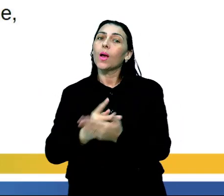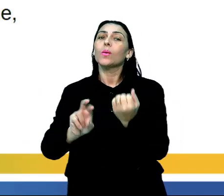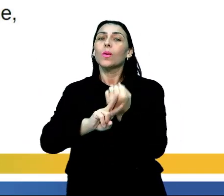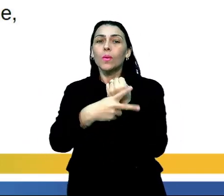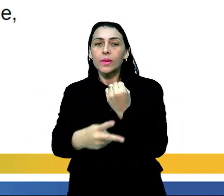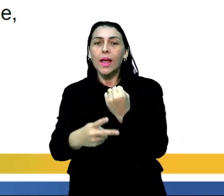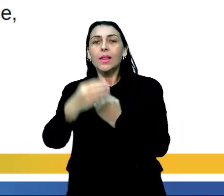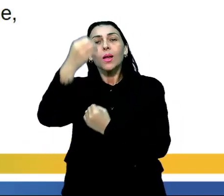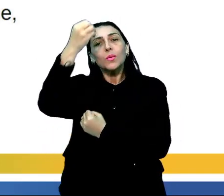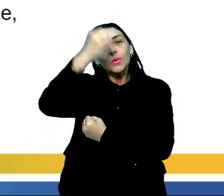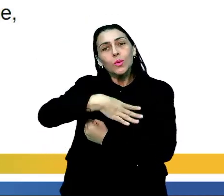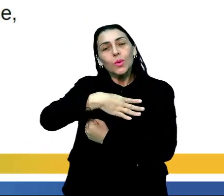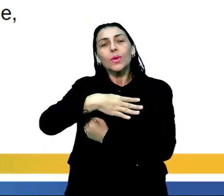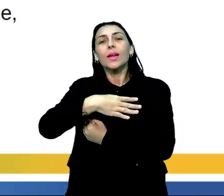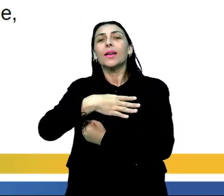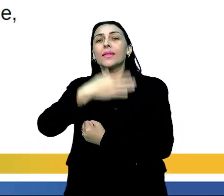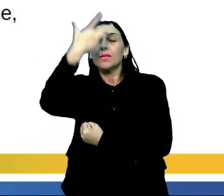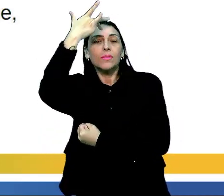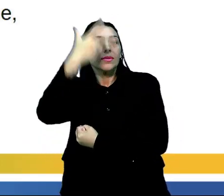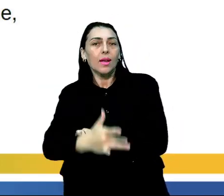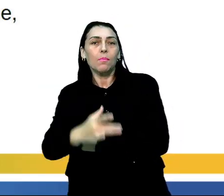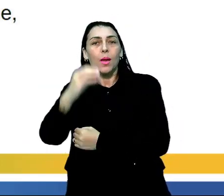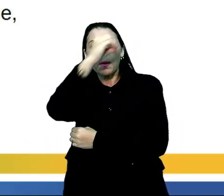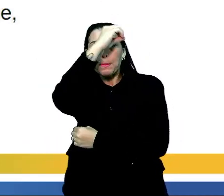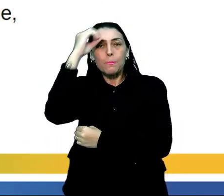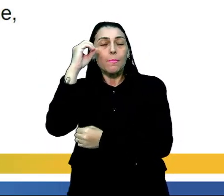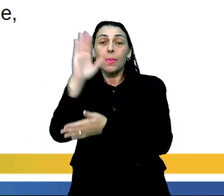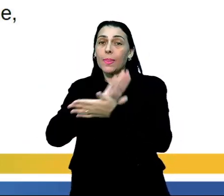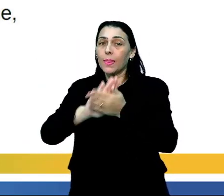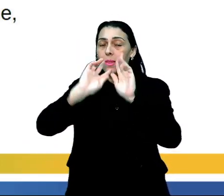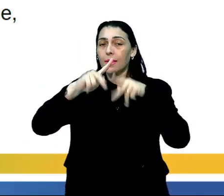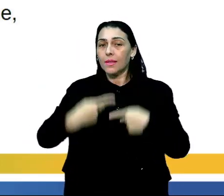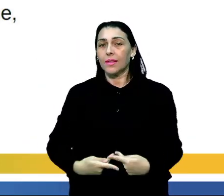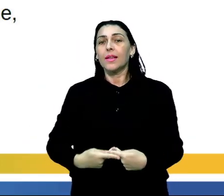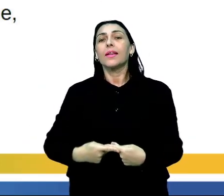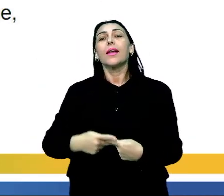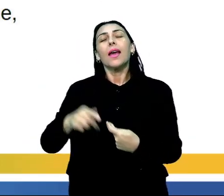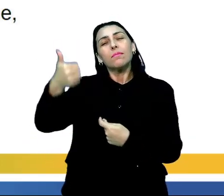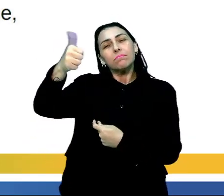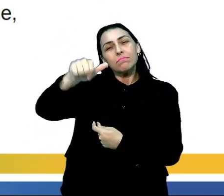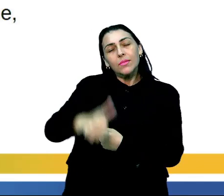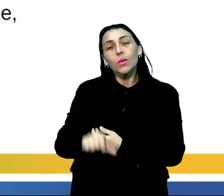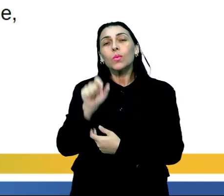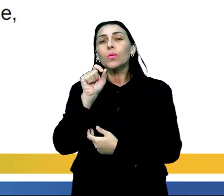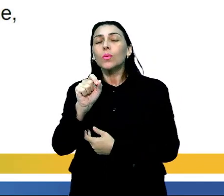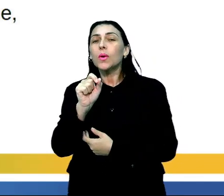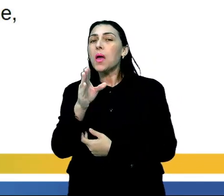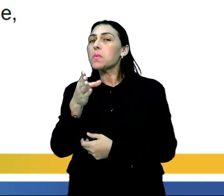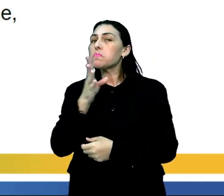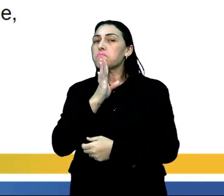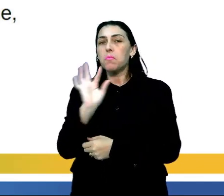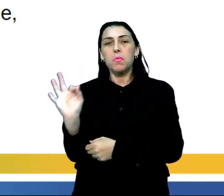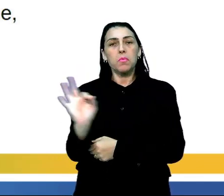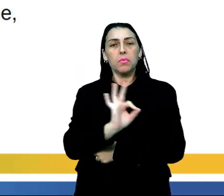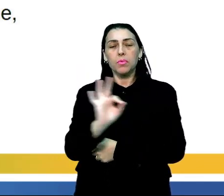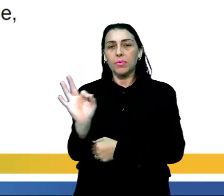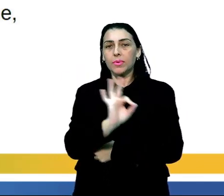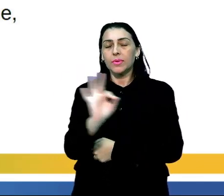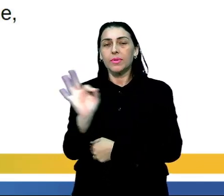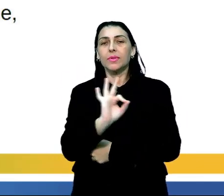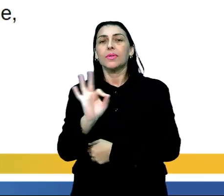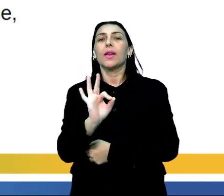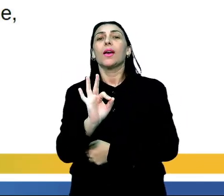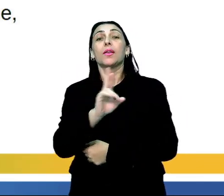consequência da ignorância humana. Logo, é válido analisar que o desconhecimento acerca